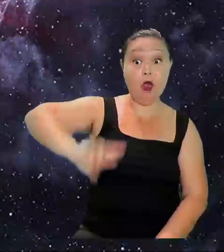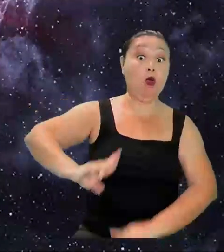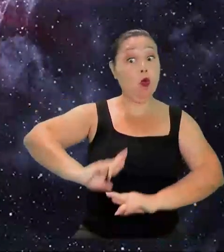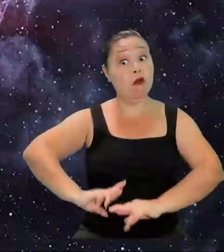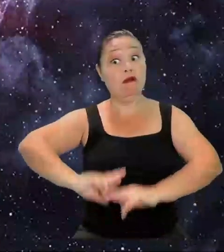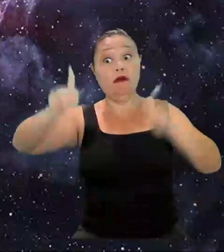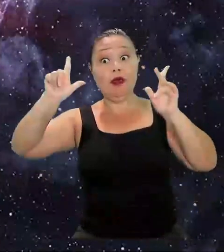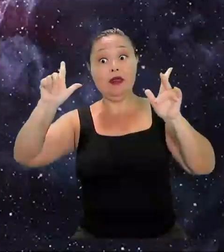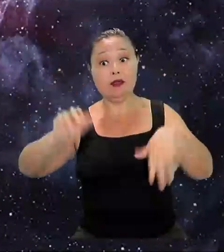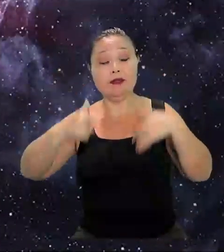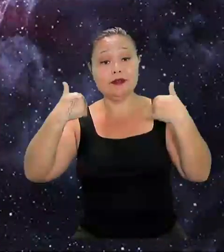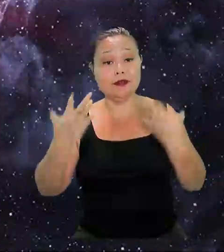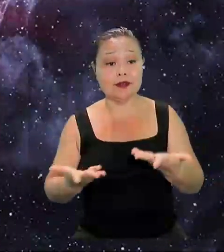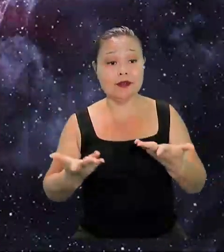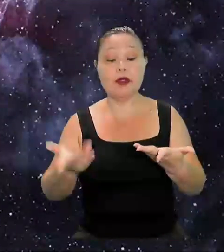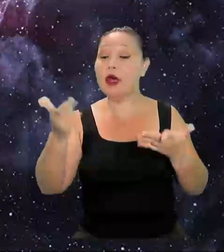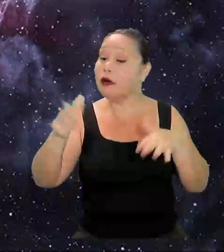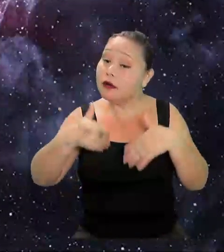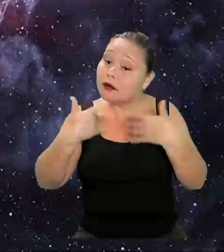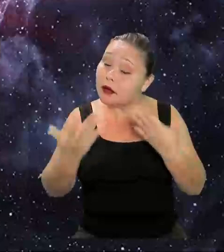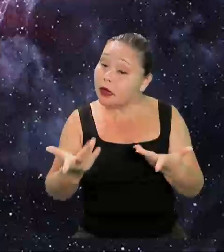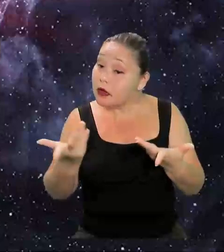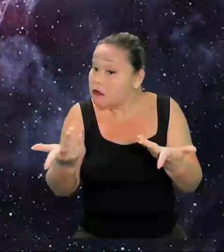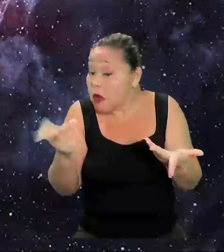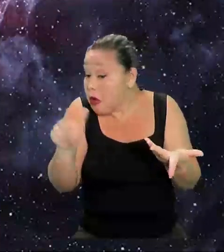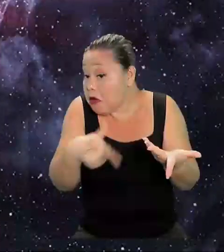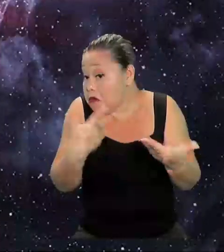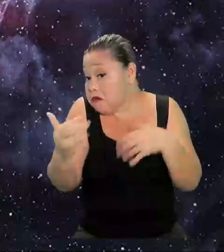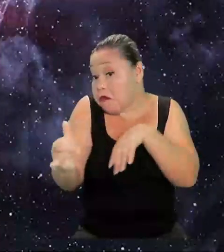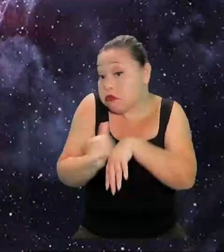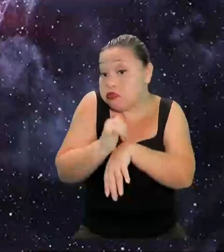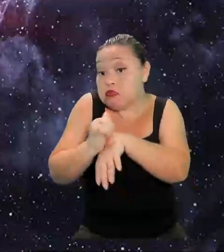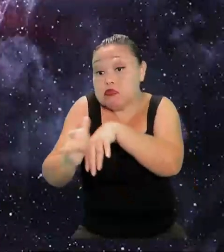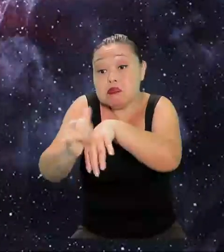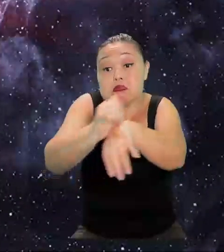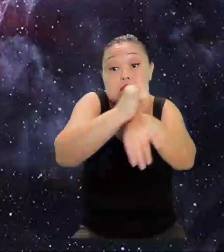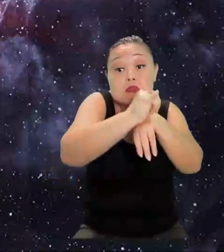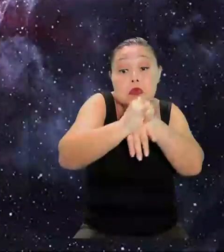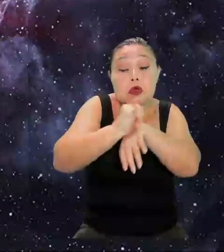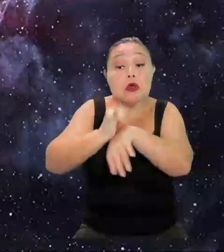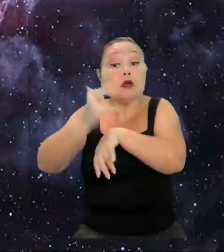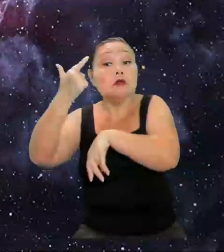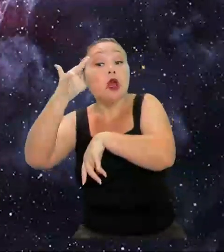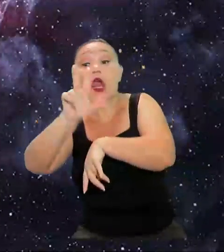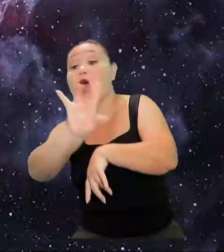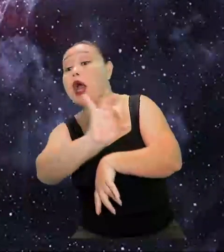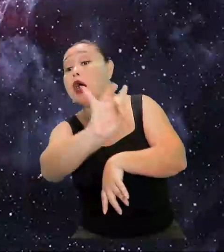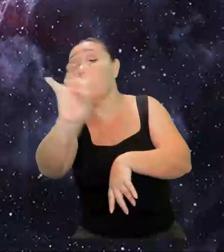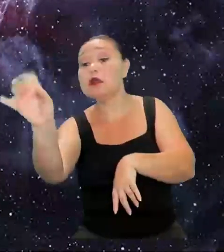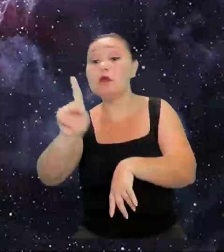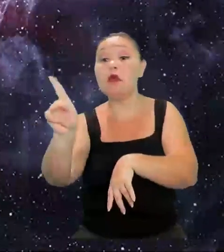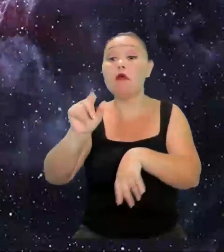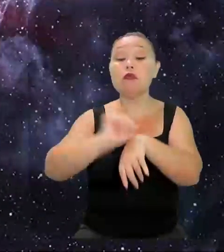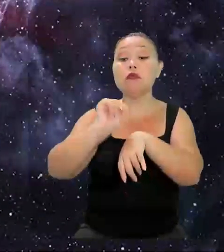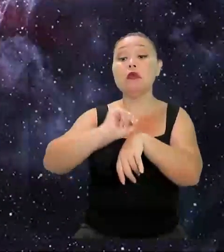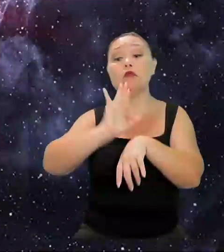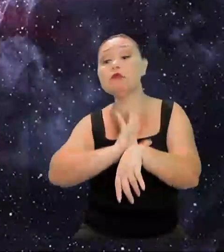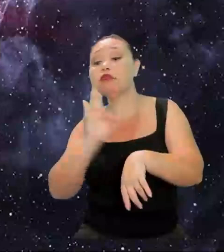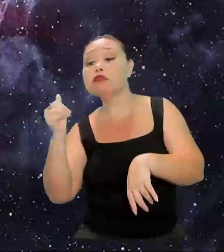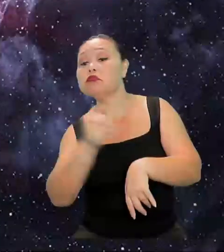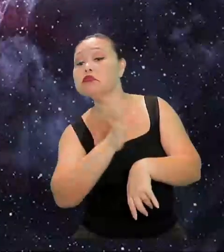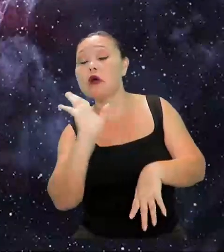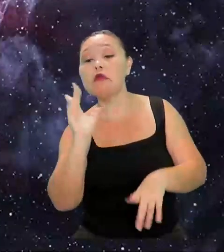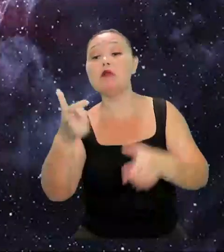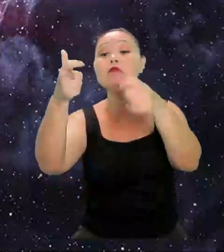de outro, né? E aí isso é o quê? As estratégias, cada um tem uma linha de raciocínio, vários caminhos para se